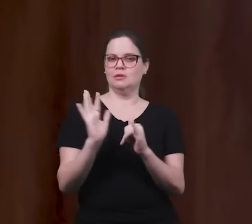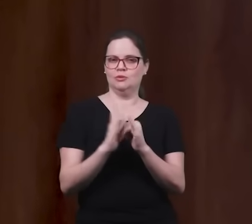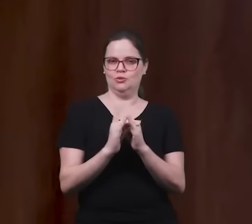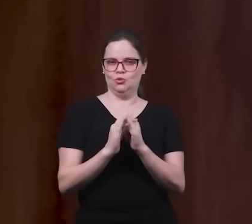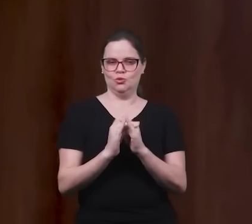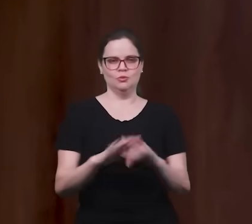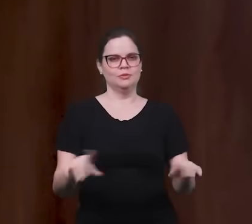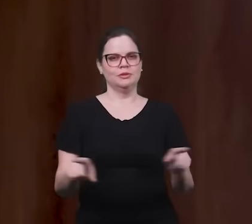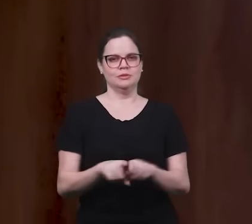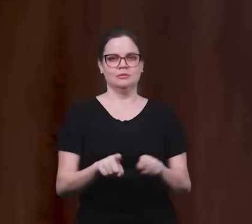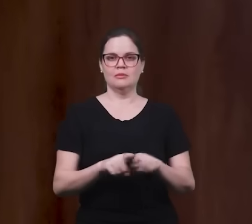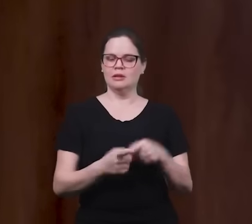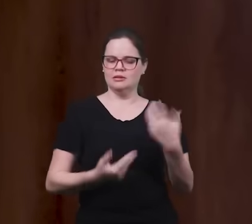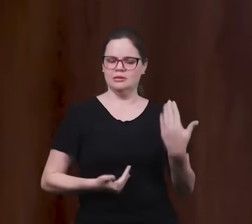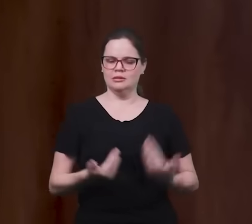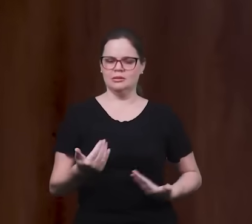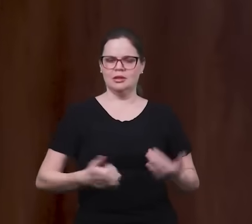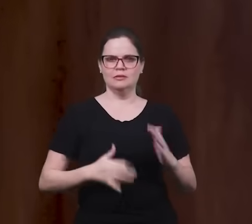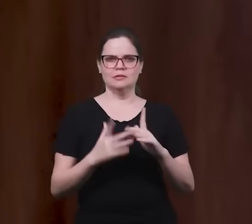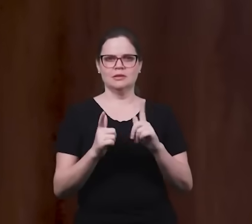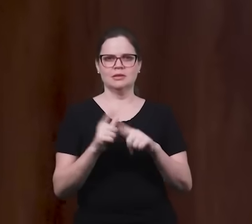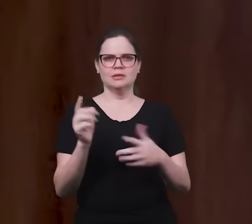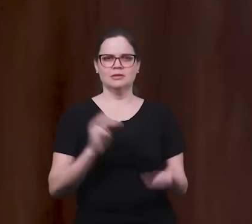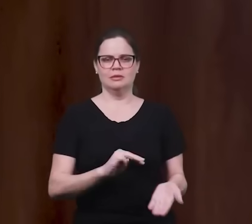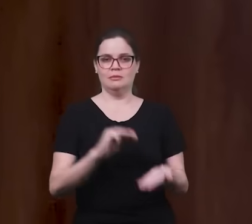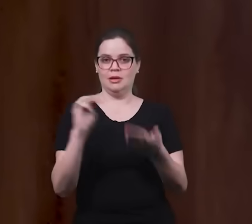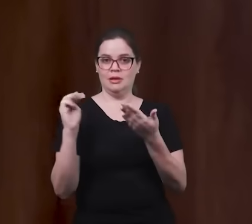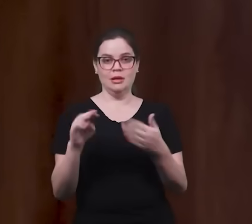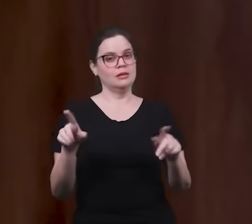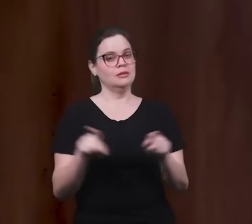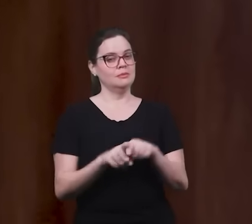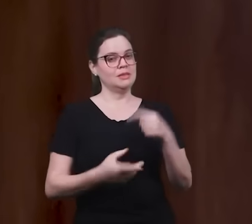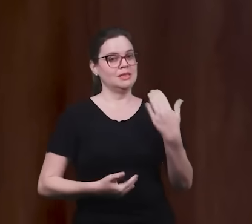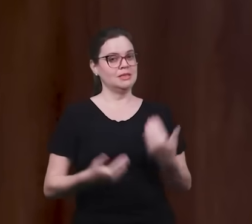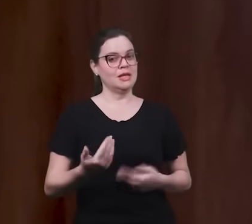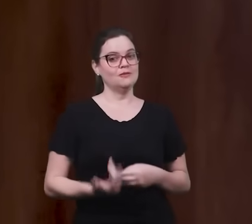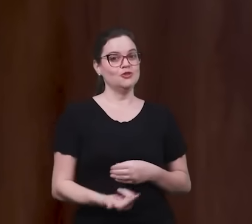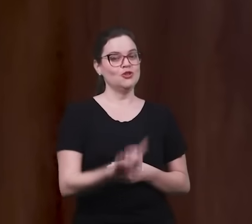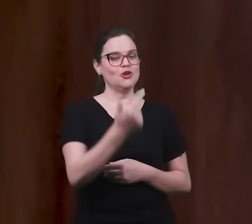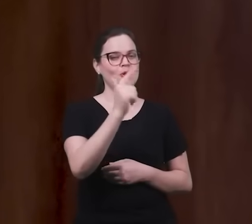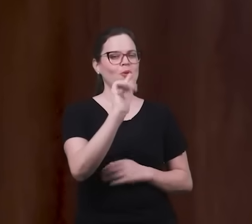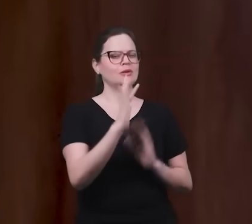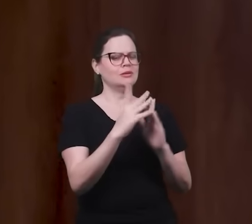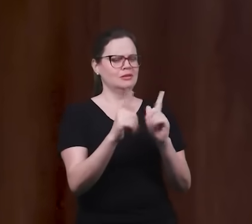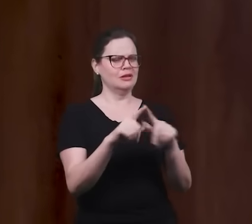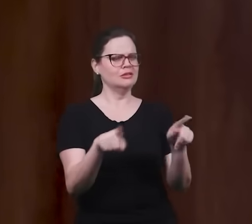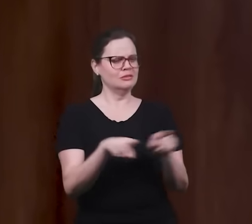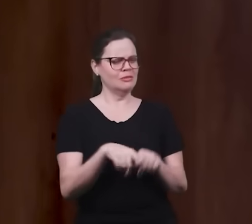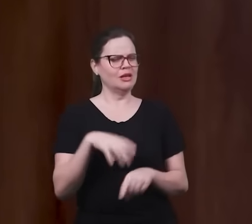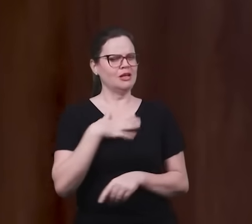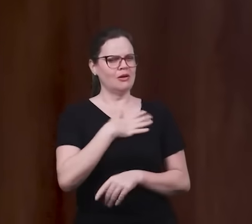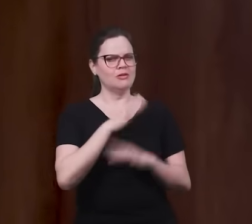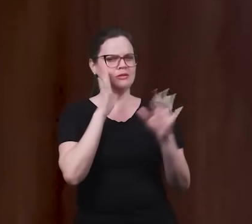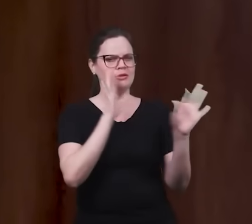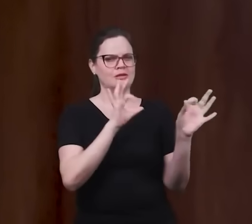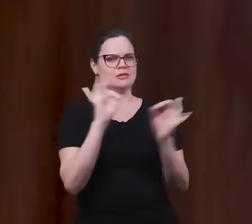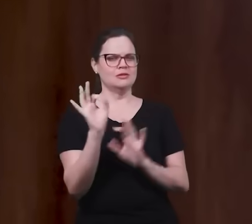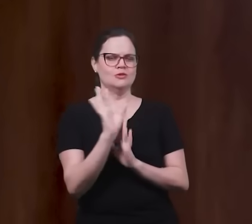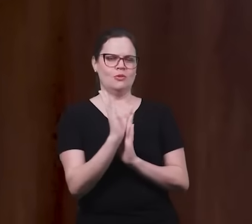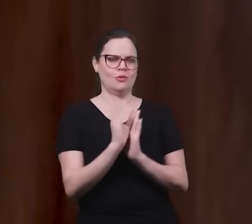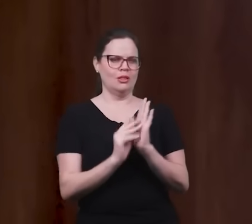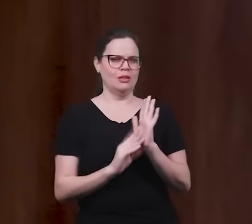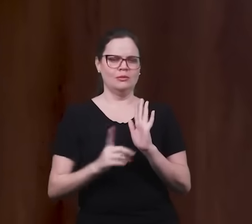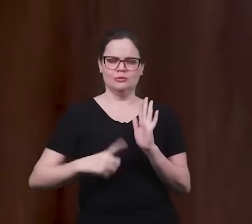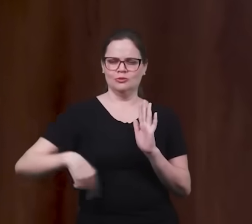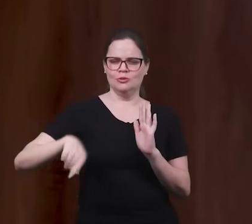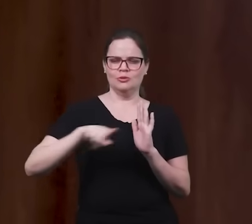como o YouTube, irmãos nossos da Igreja Cristã Maranata, irmãos nossos de outras igrejas que assistem